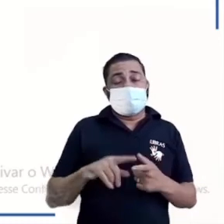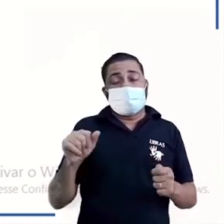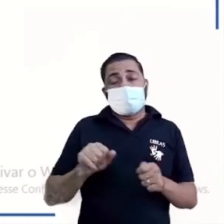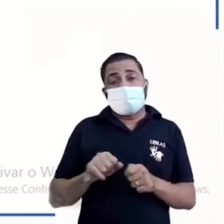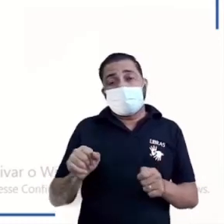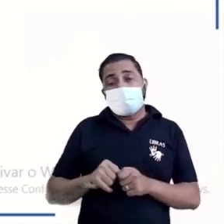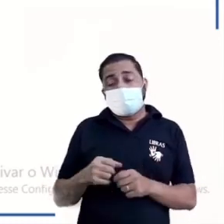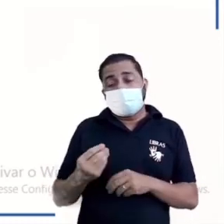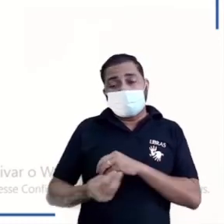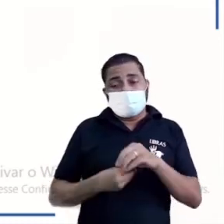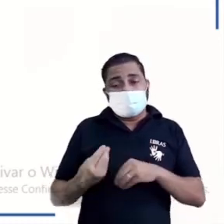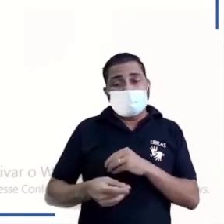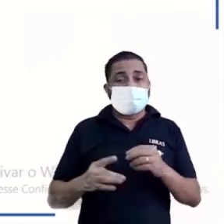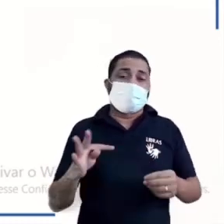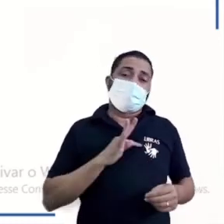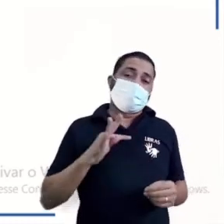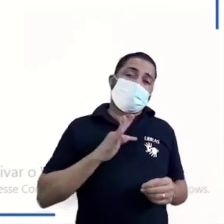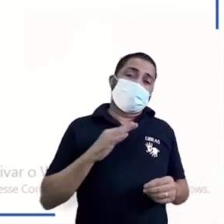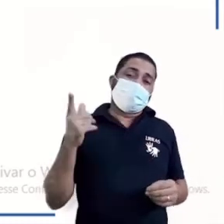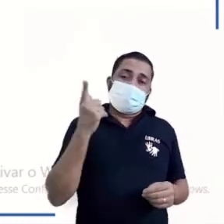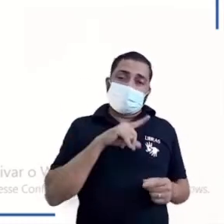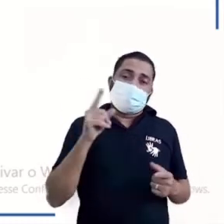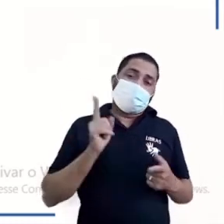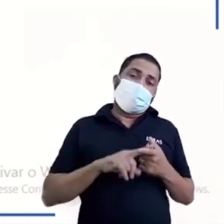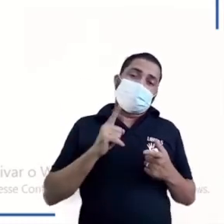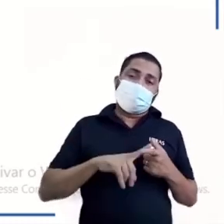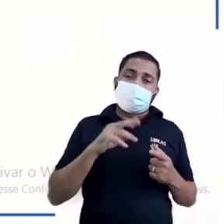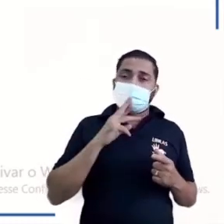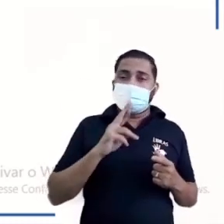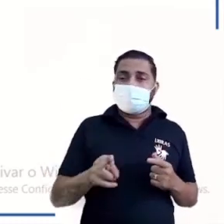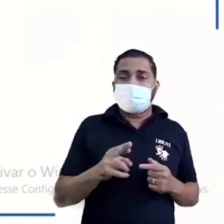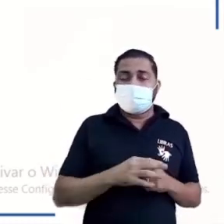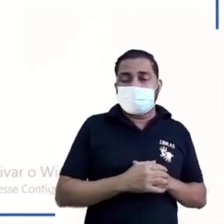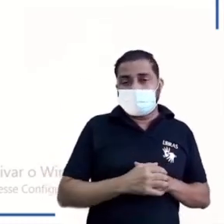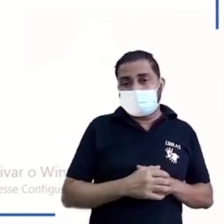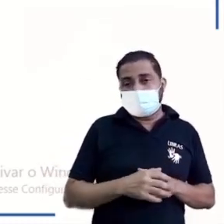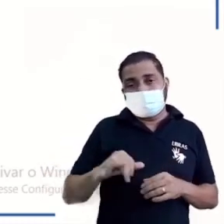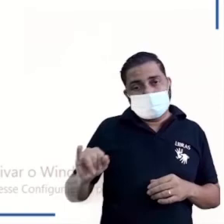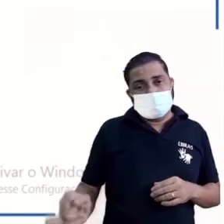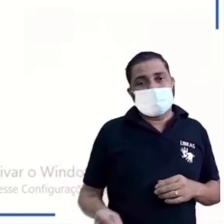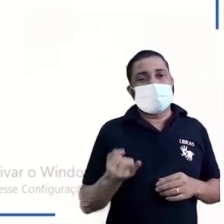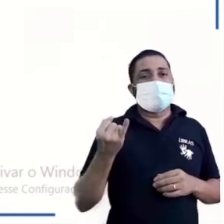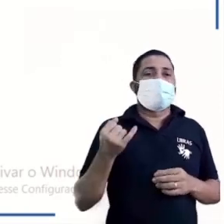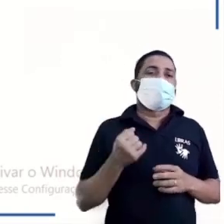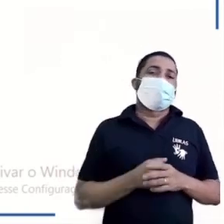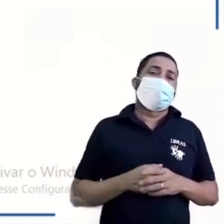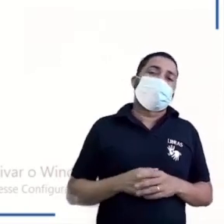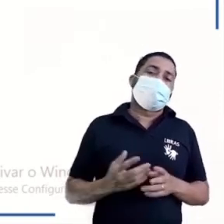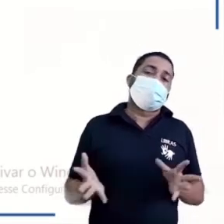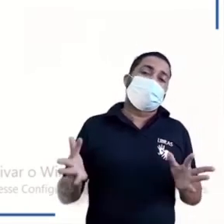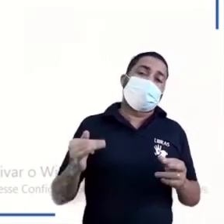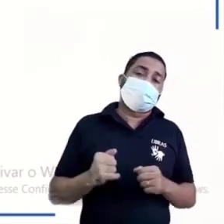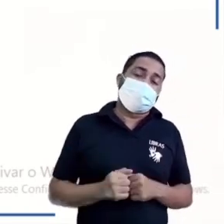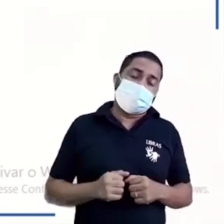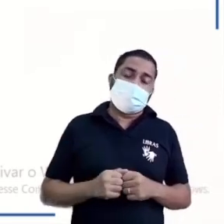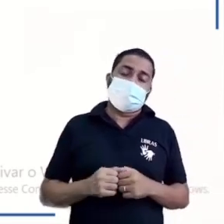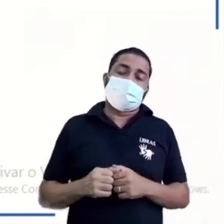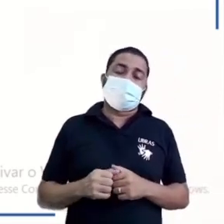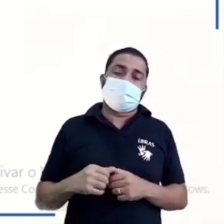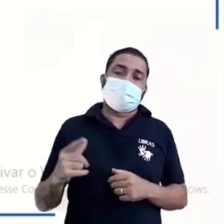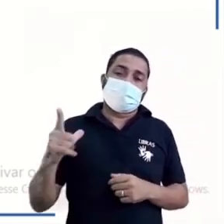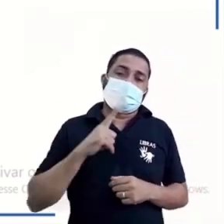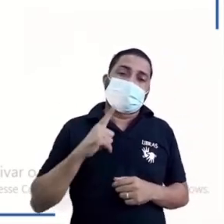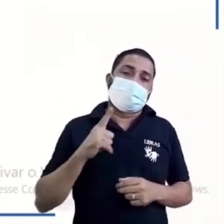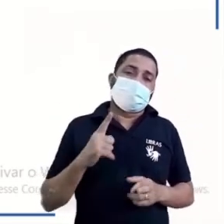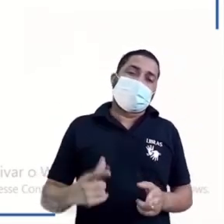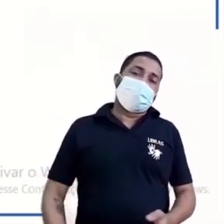uma mescla de técnicas e obter também resultados bastante vantajosos, né? E por fim, né, nós